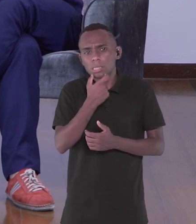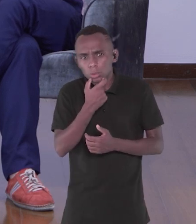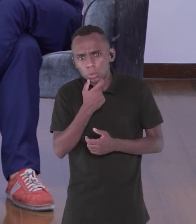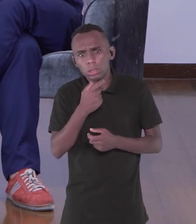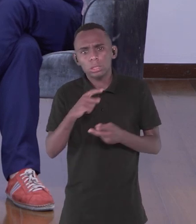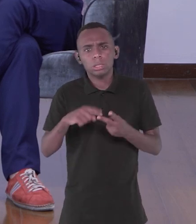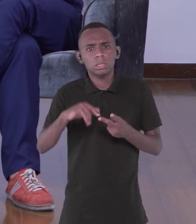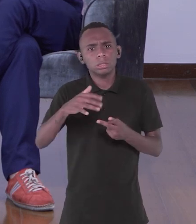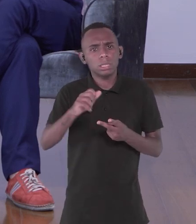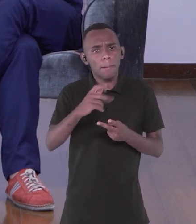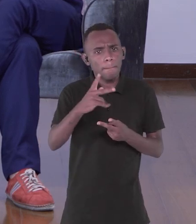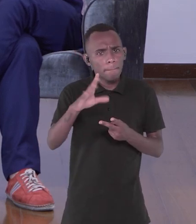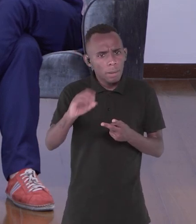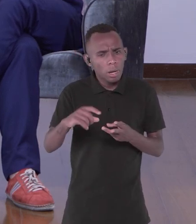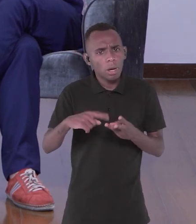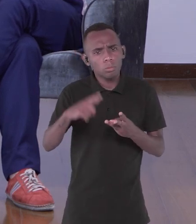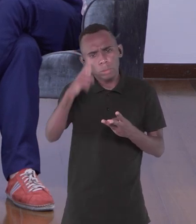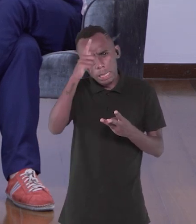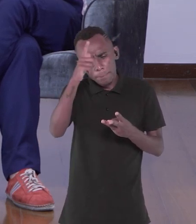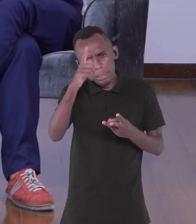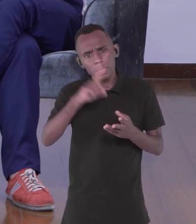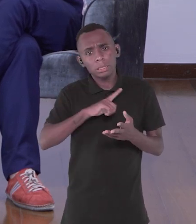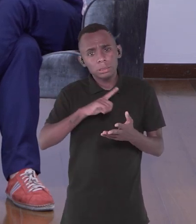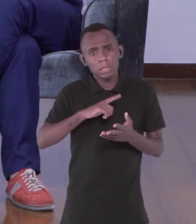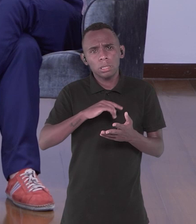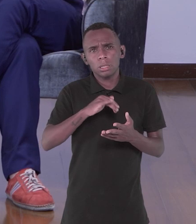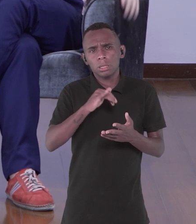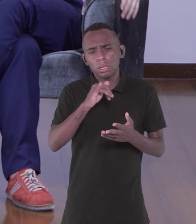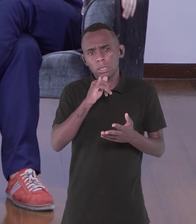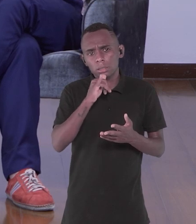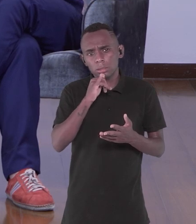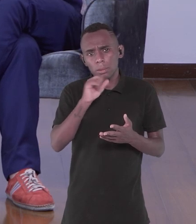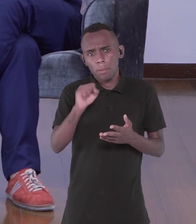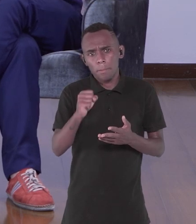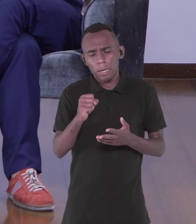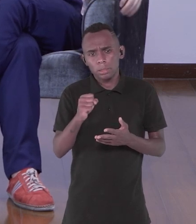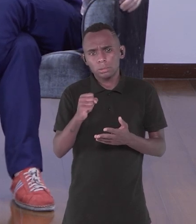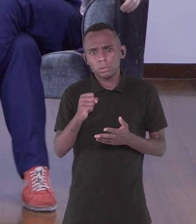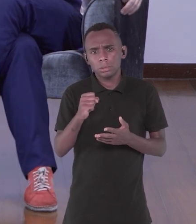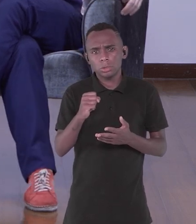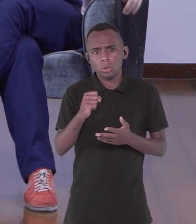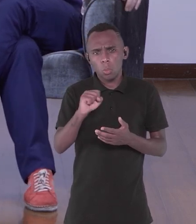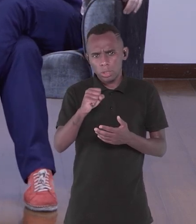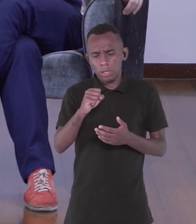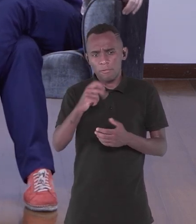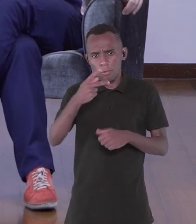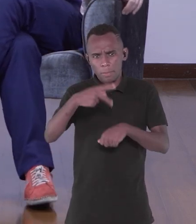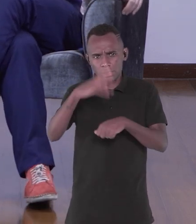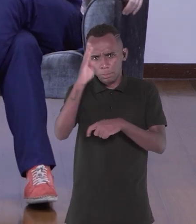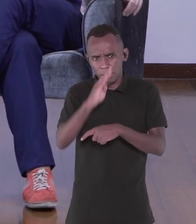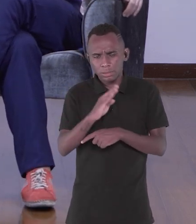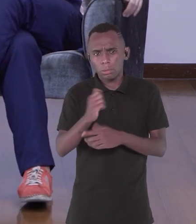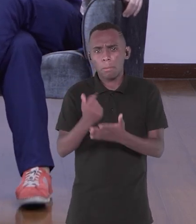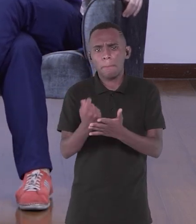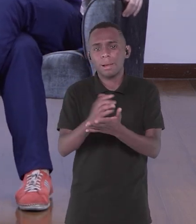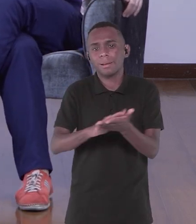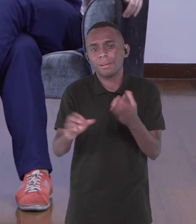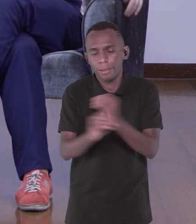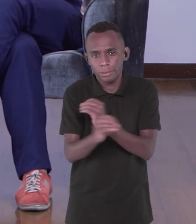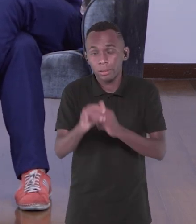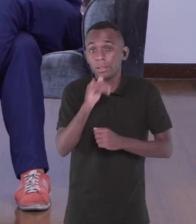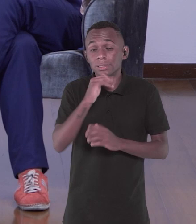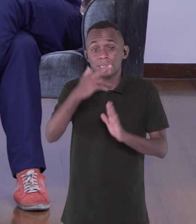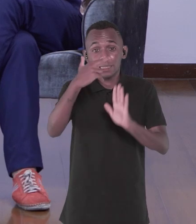Japão com 19%, depois vem a Alemanha, não, o Brasil está ali em 8º, 10º. Quantos anos que o Brasil não paga? O Brasil, a regra é a